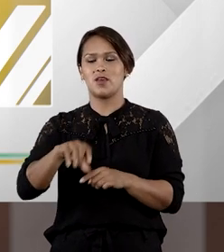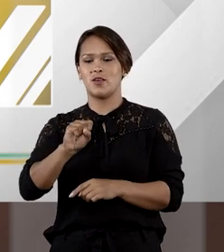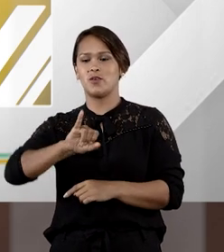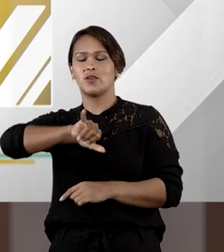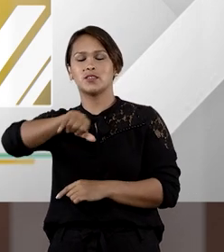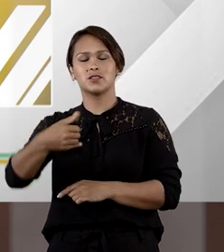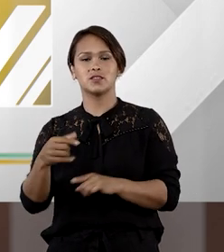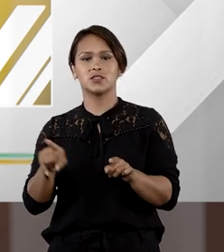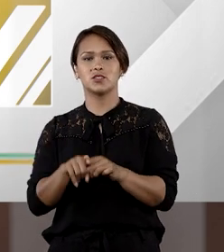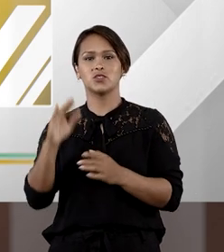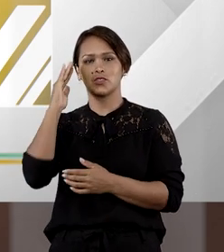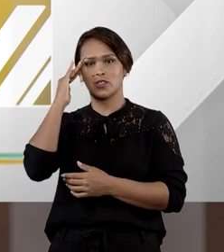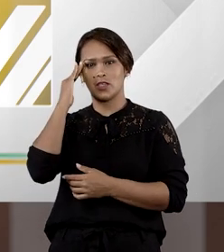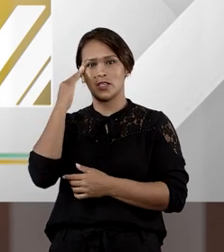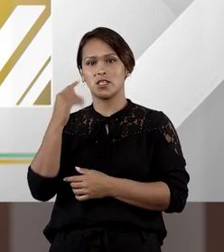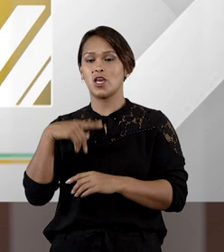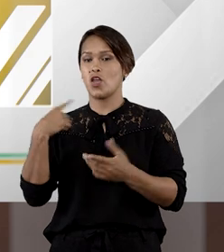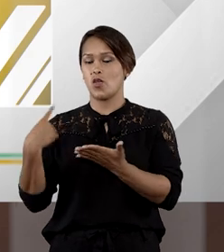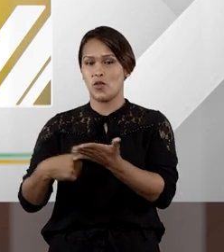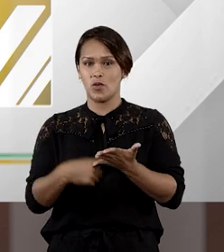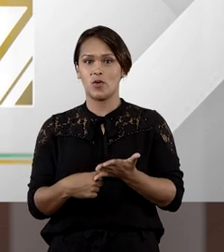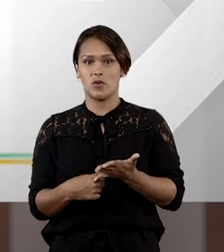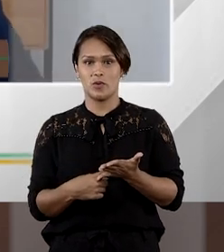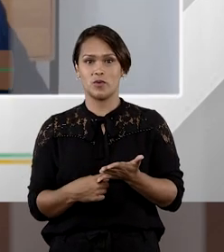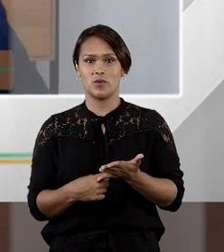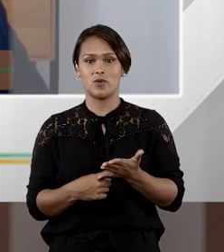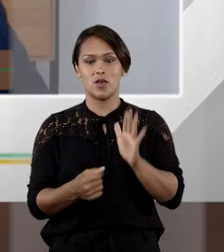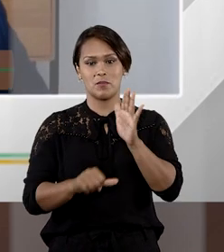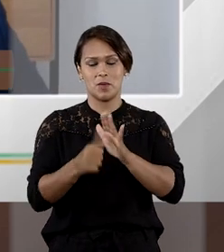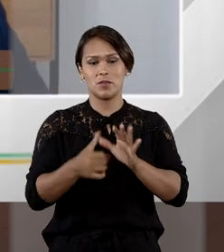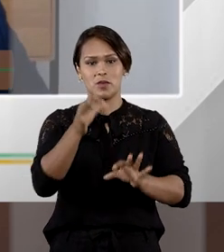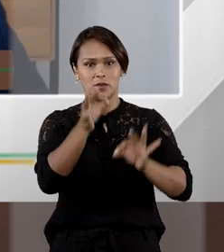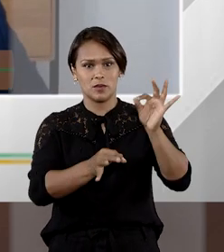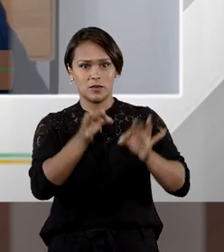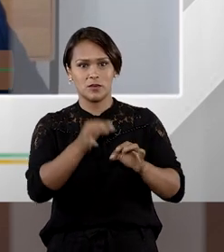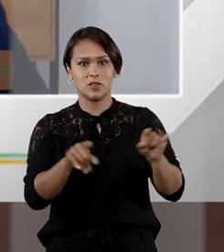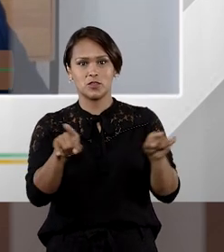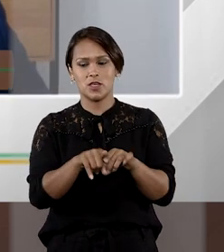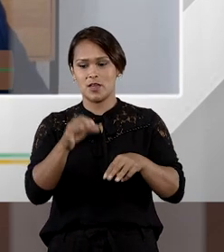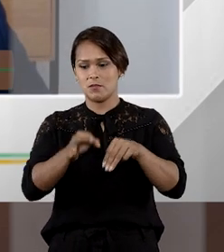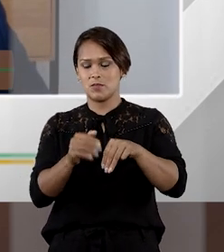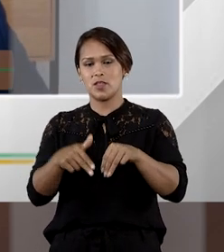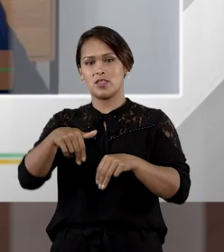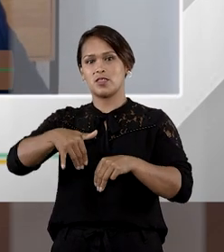STJ entende, eu concordo, mais um primeiro julgado na ministra Nancy.